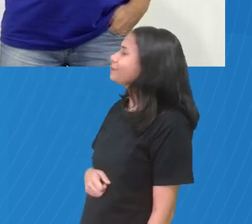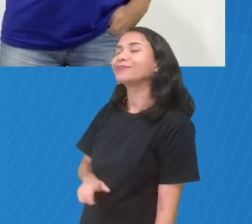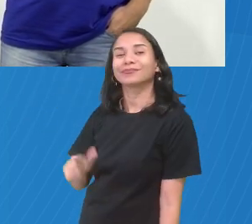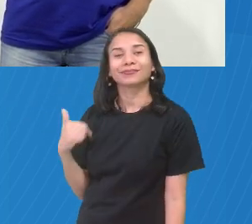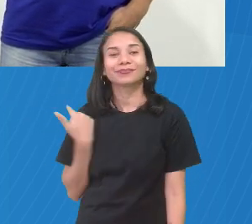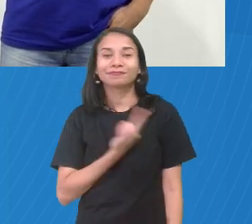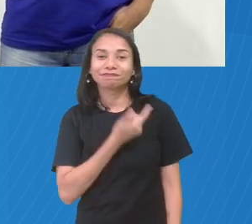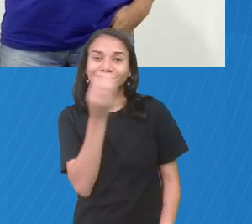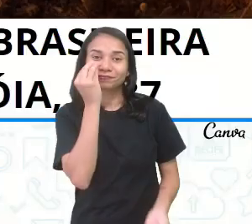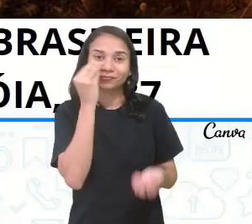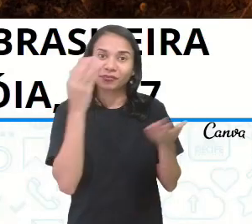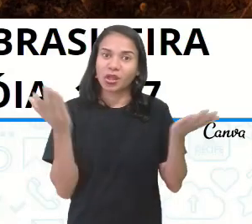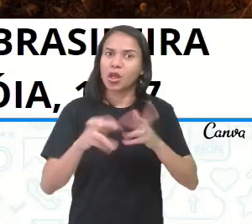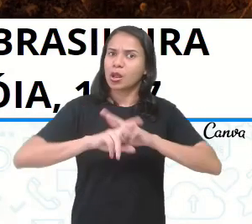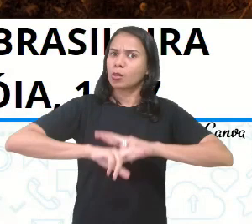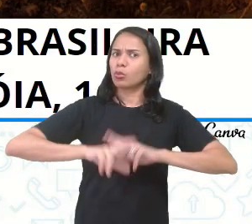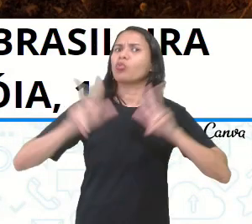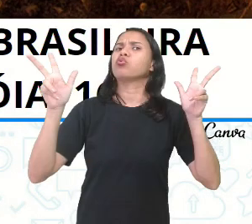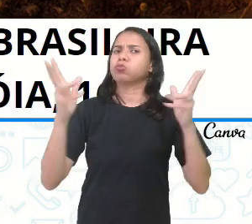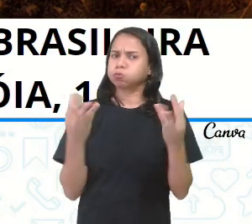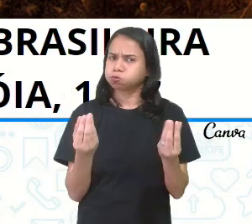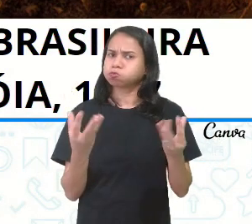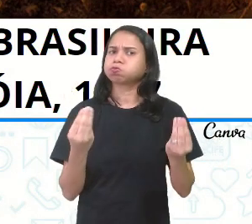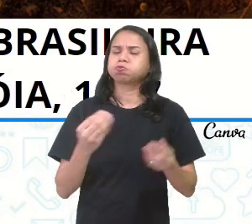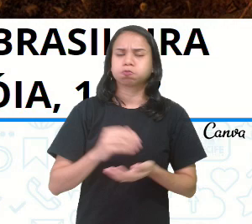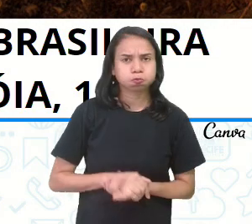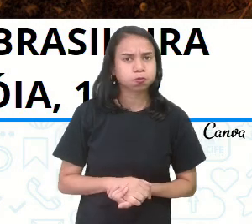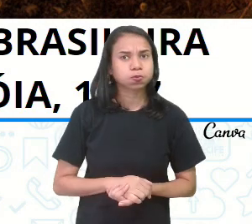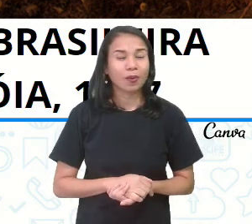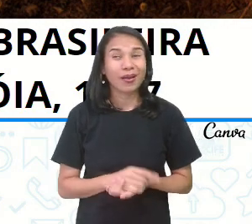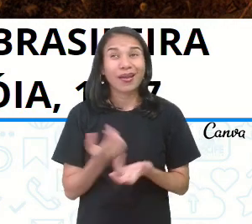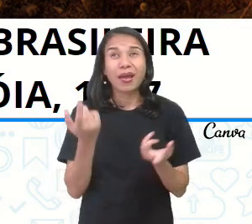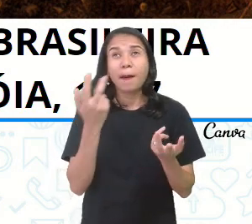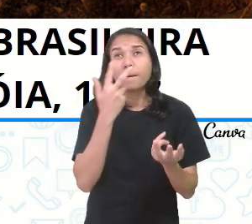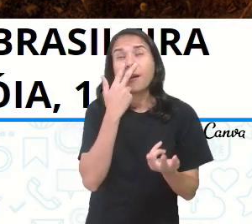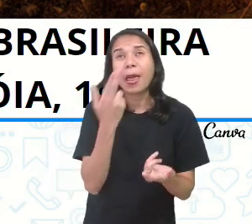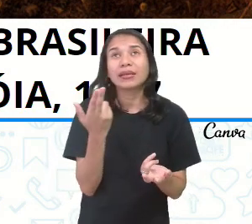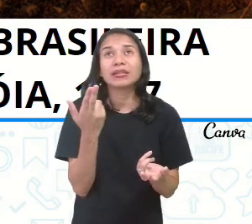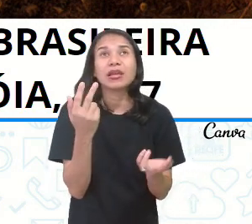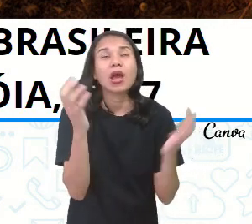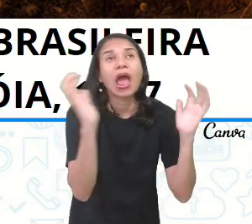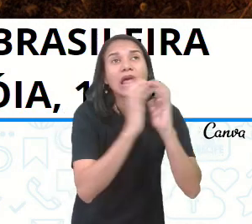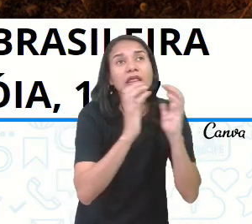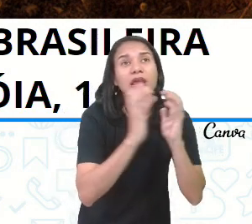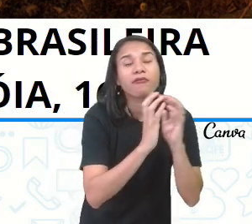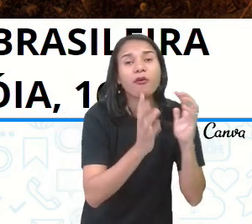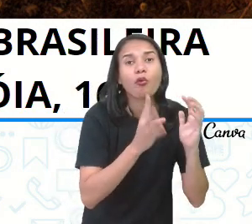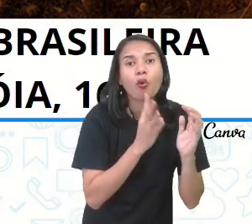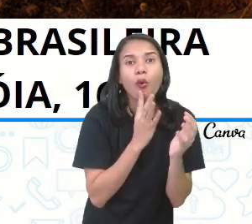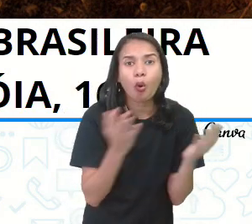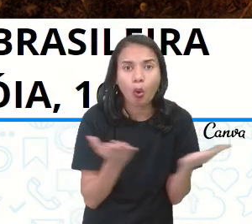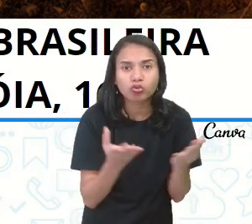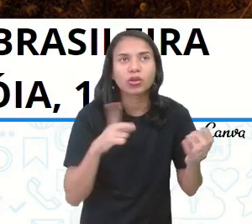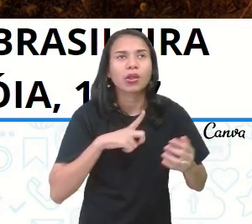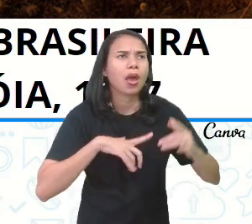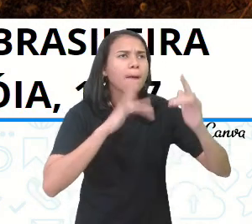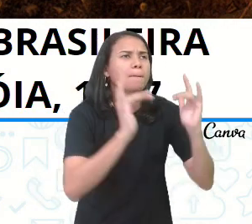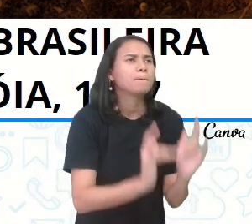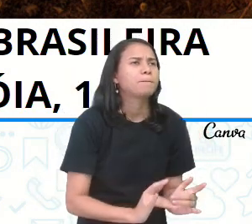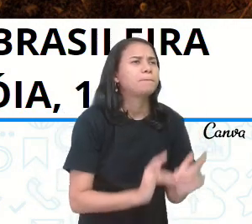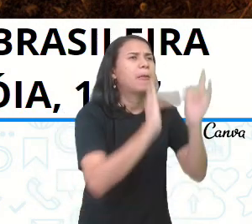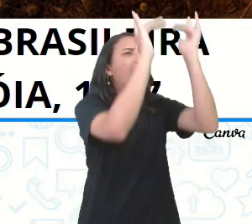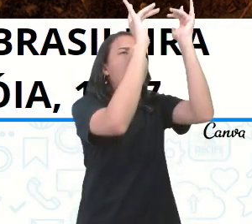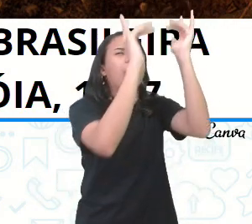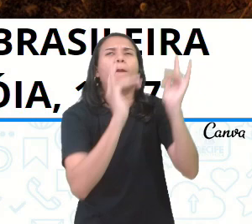gente observa hoje. Muito, bastante. É muito distante da Recife que nós temos hoje, cheia de prédios, né?